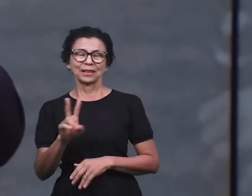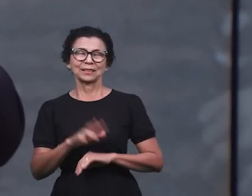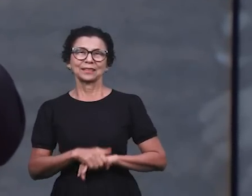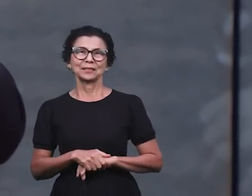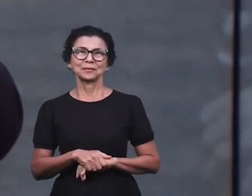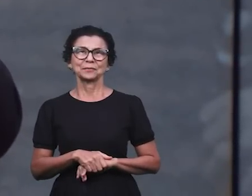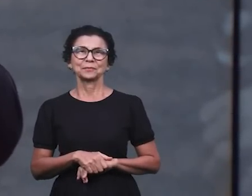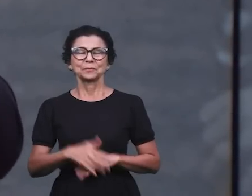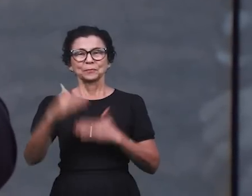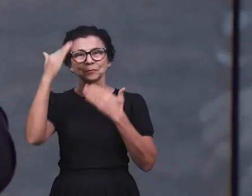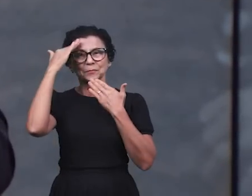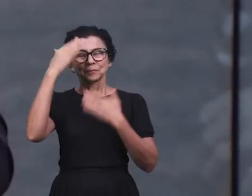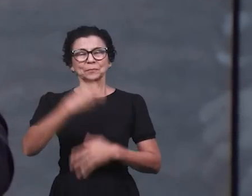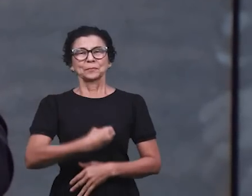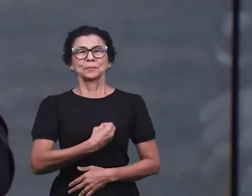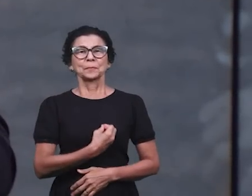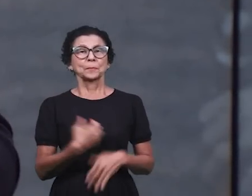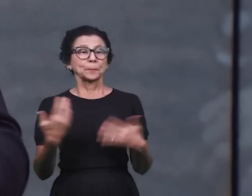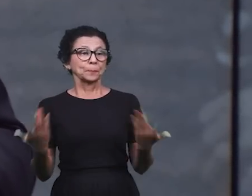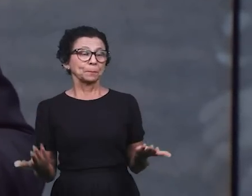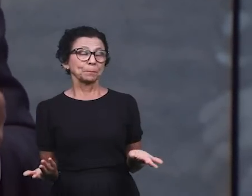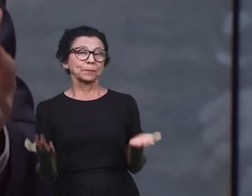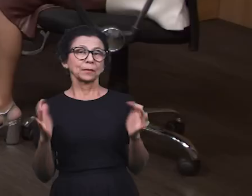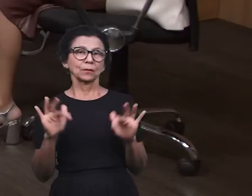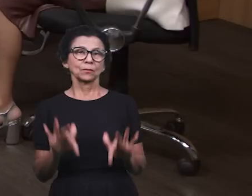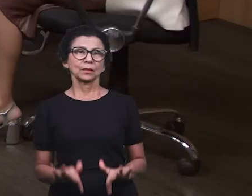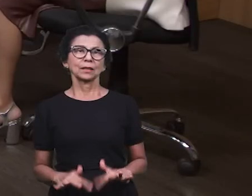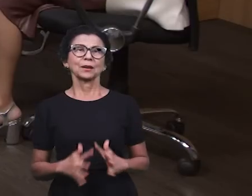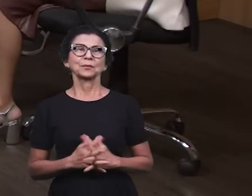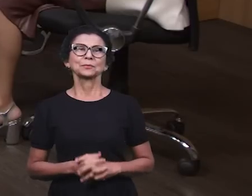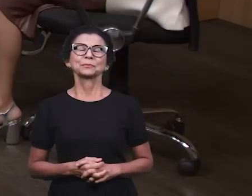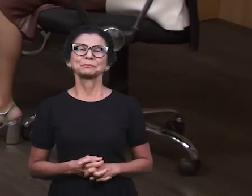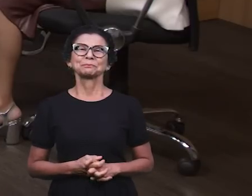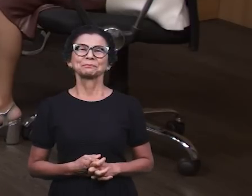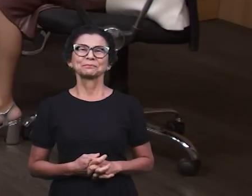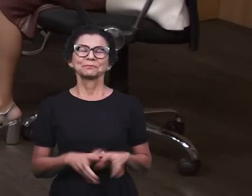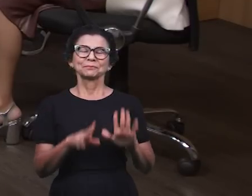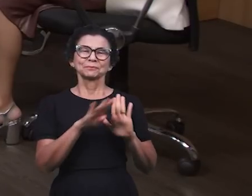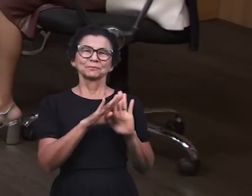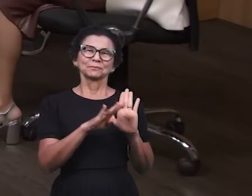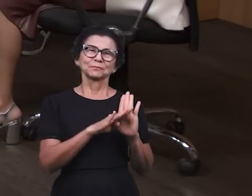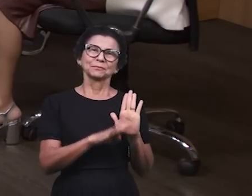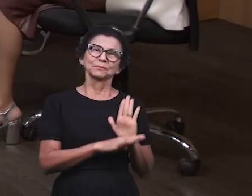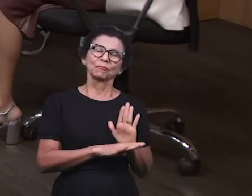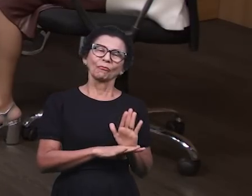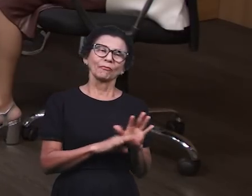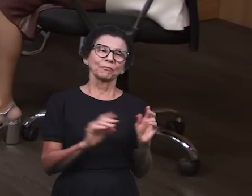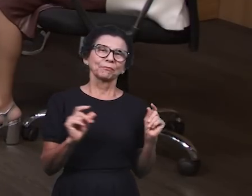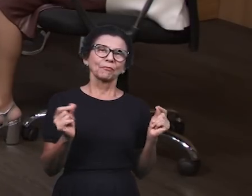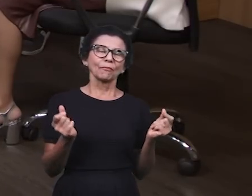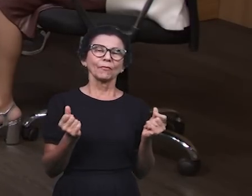abençoe a todos e obrigado por sua participação. Bom, a gente está chegando ao final desse programa,